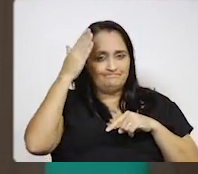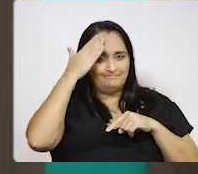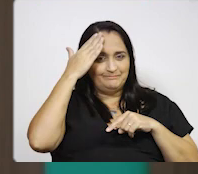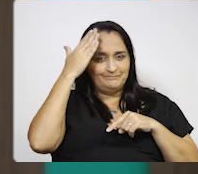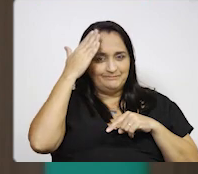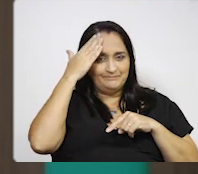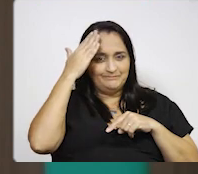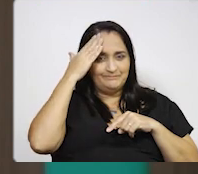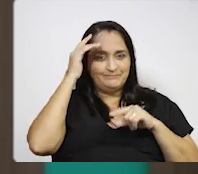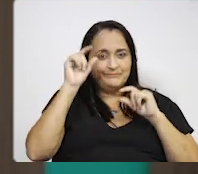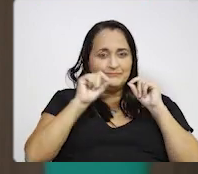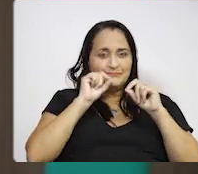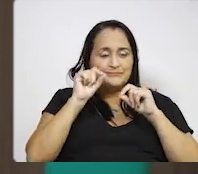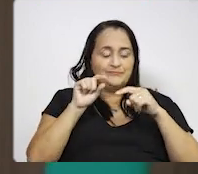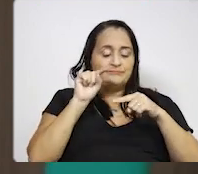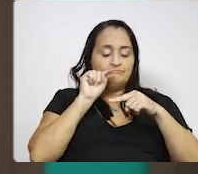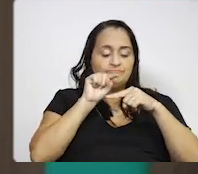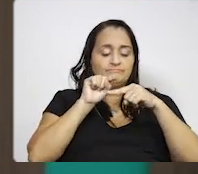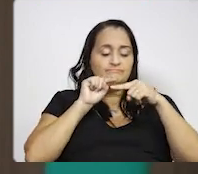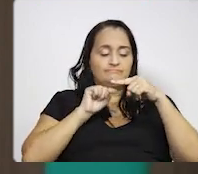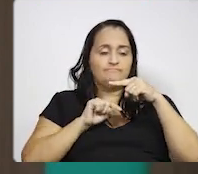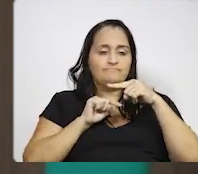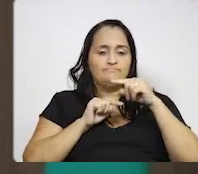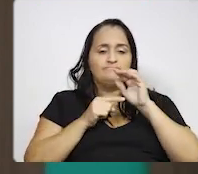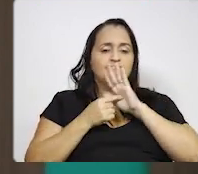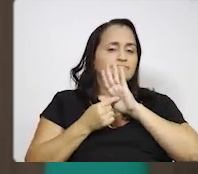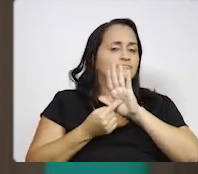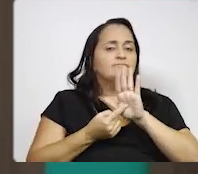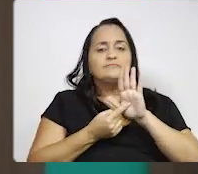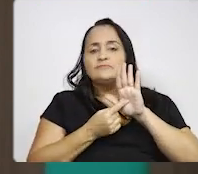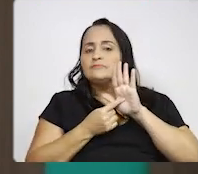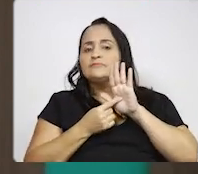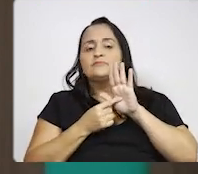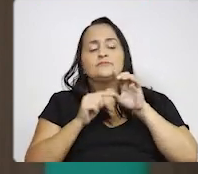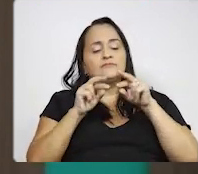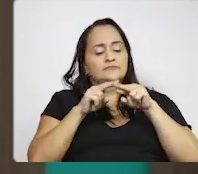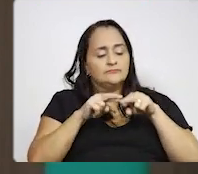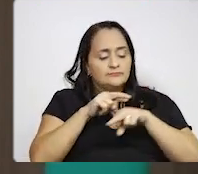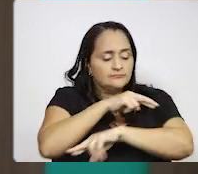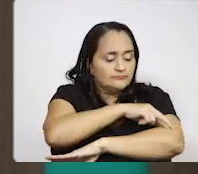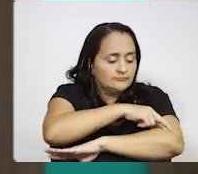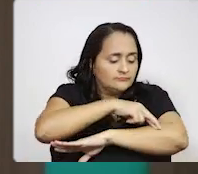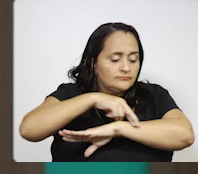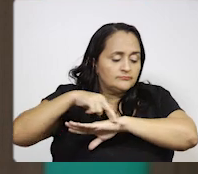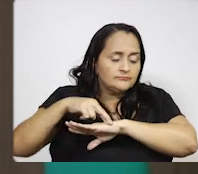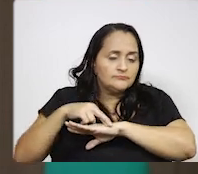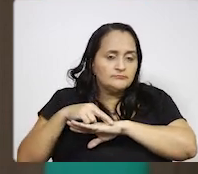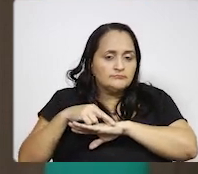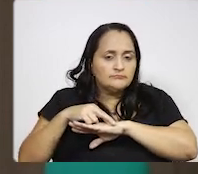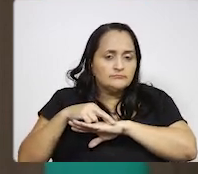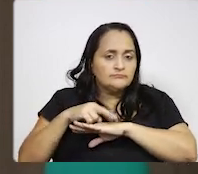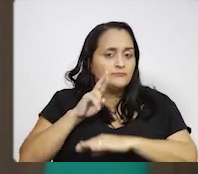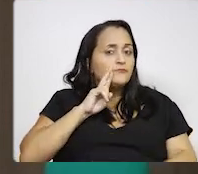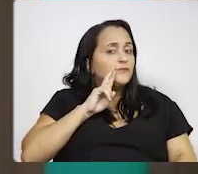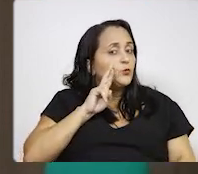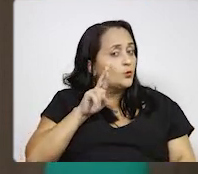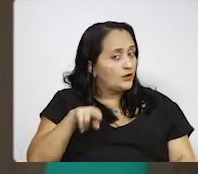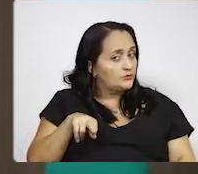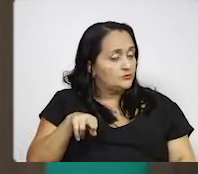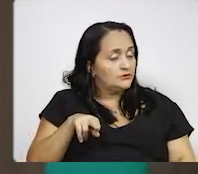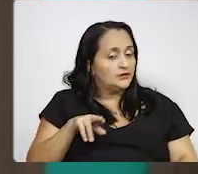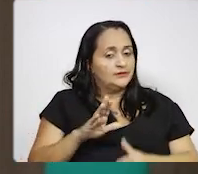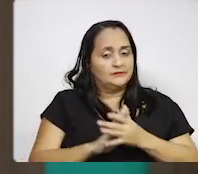que a minha fração vai ficar localizada na reta numérica depois do resultado da